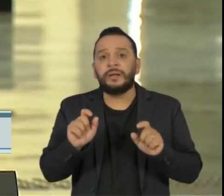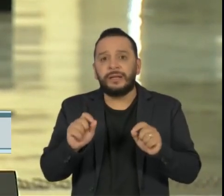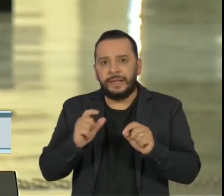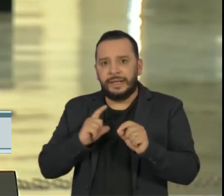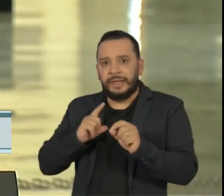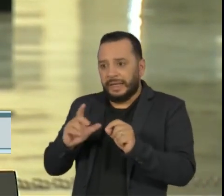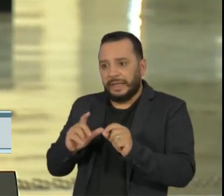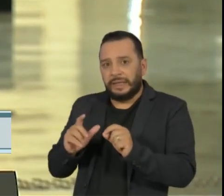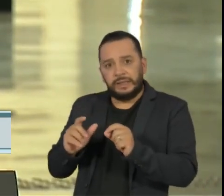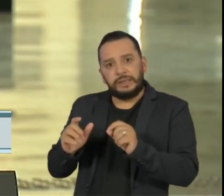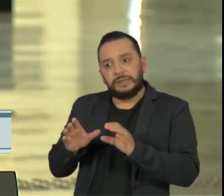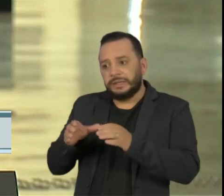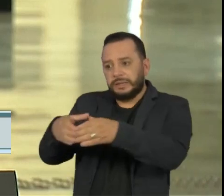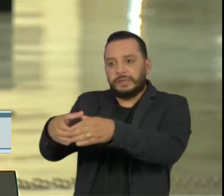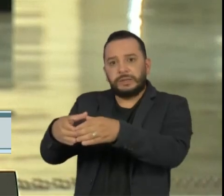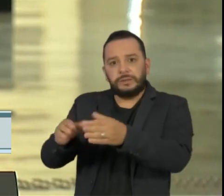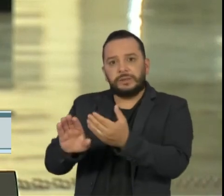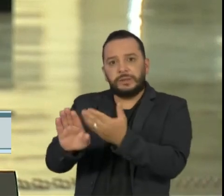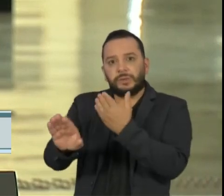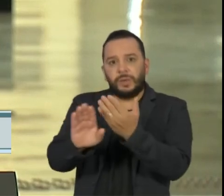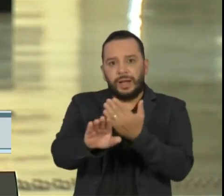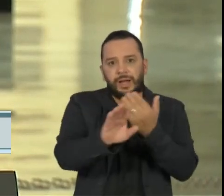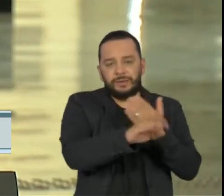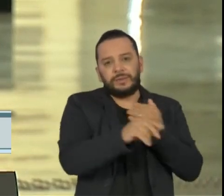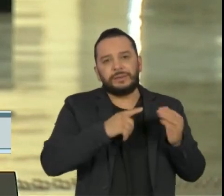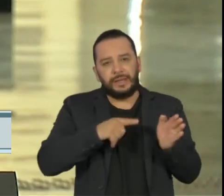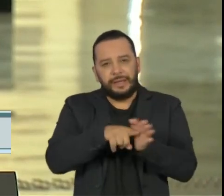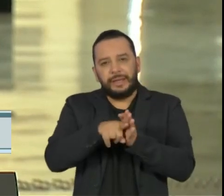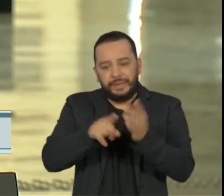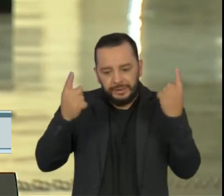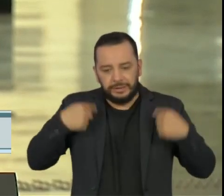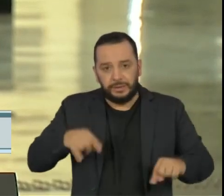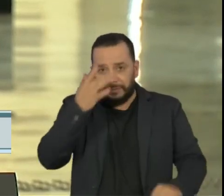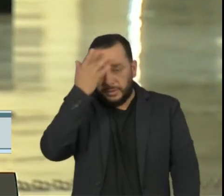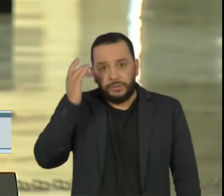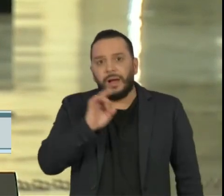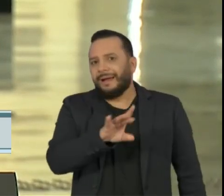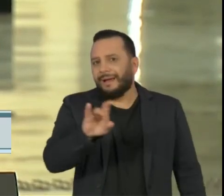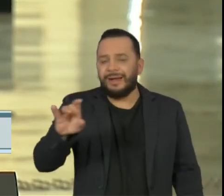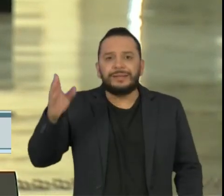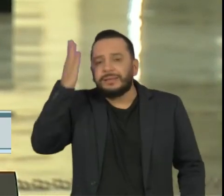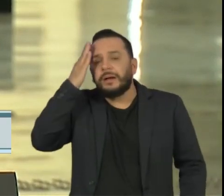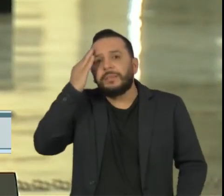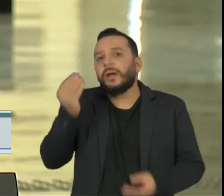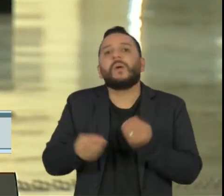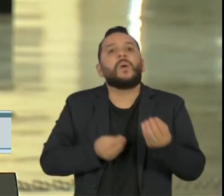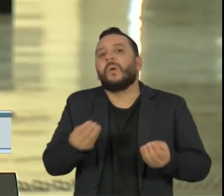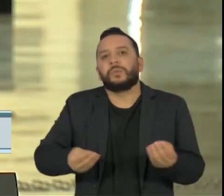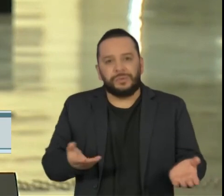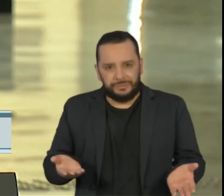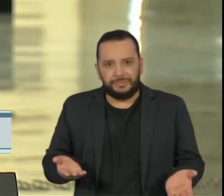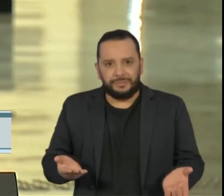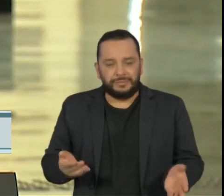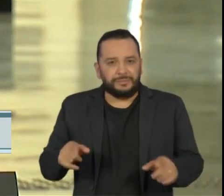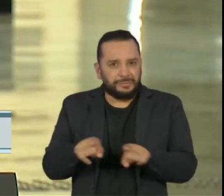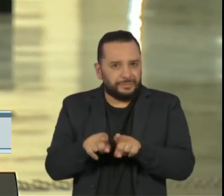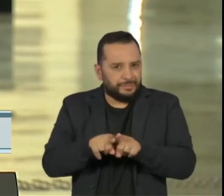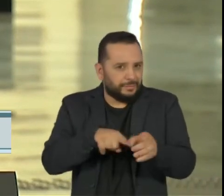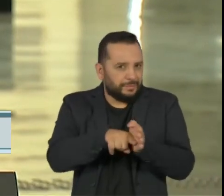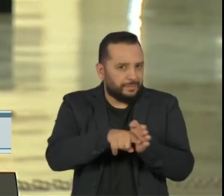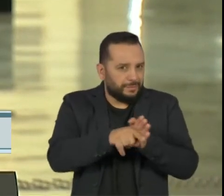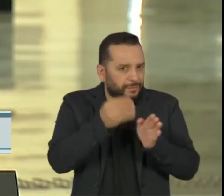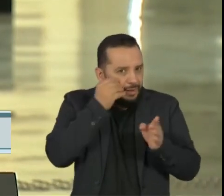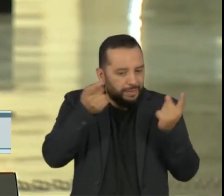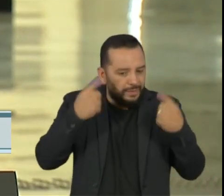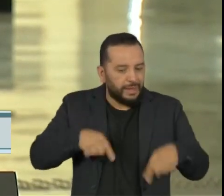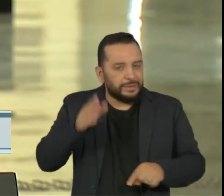uma maneira individualizada, é o exame de cada atleta para saber a sua condição, são os testes para saber